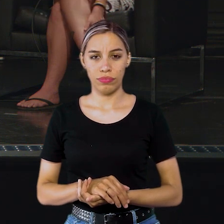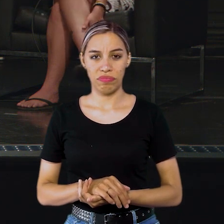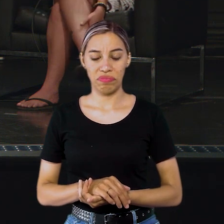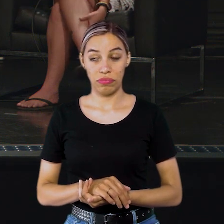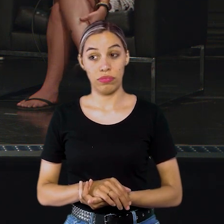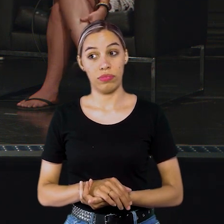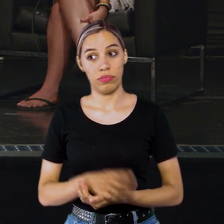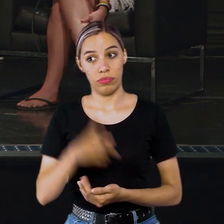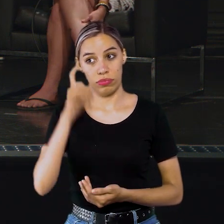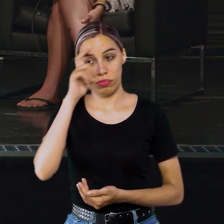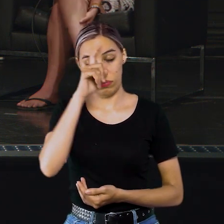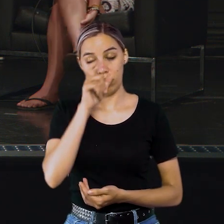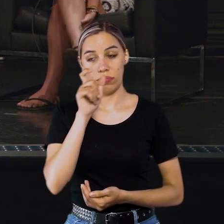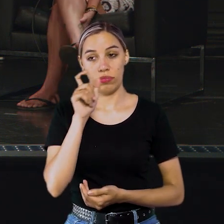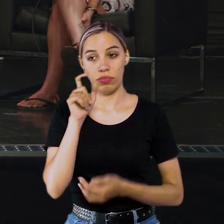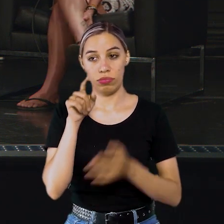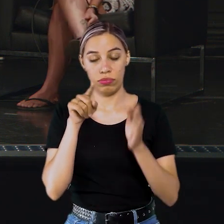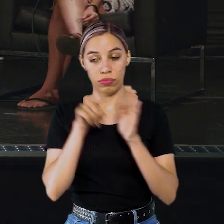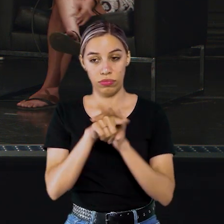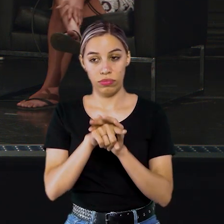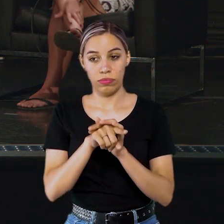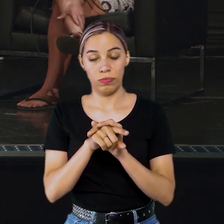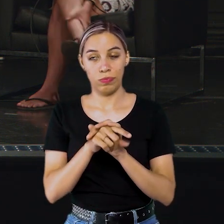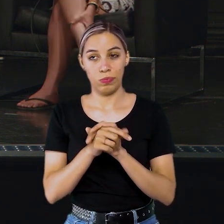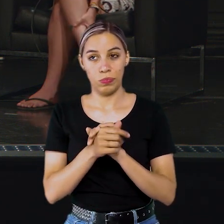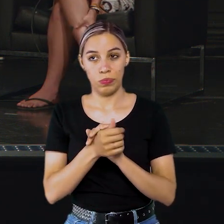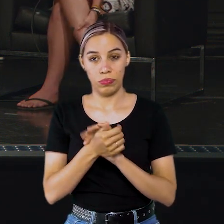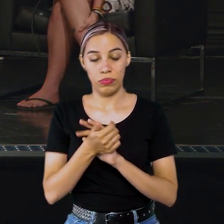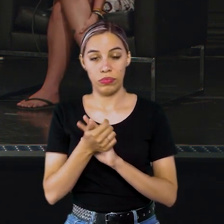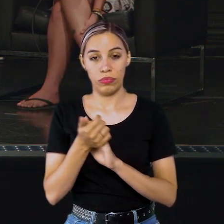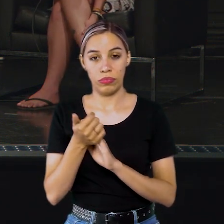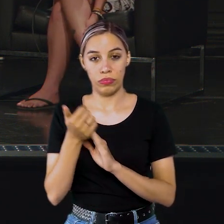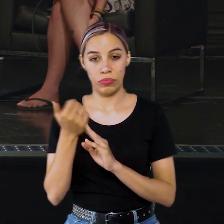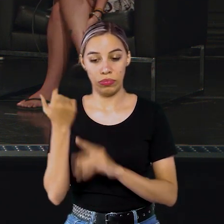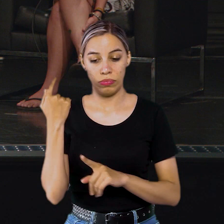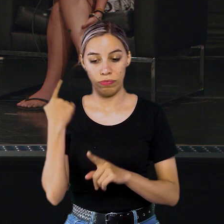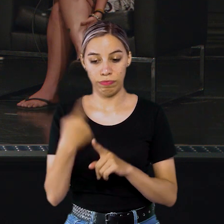É uma difícil pergunta, porque